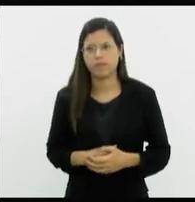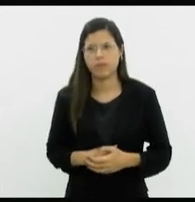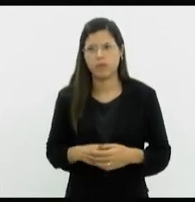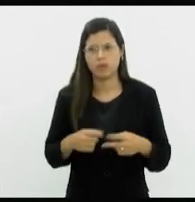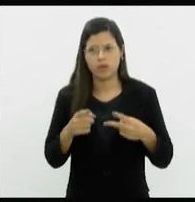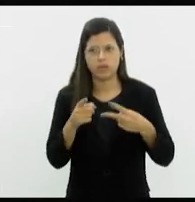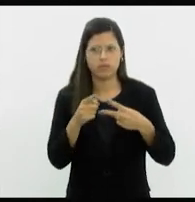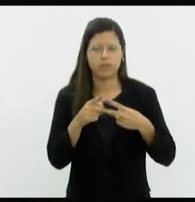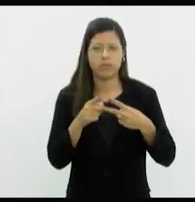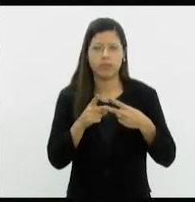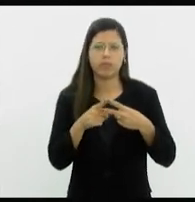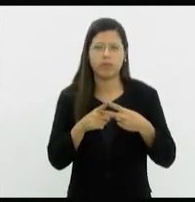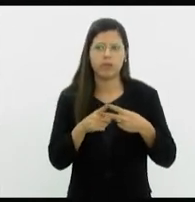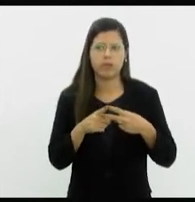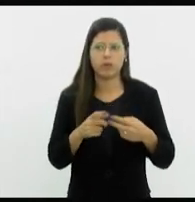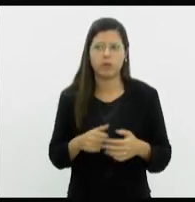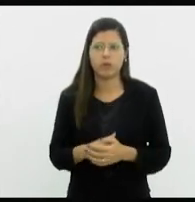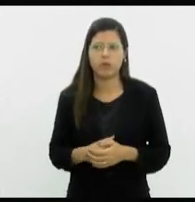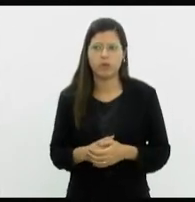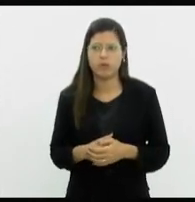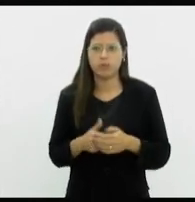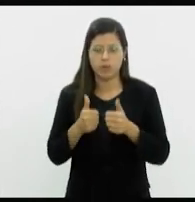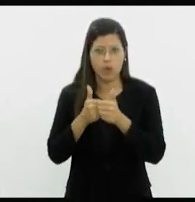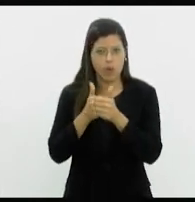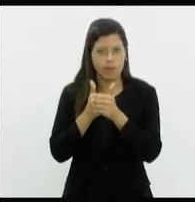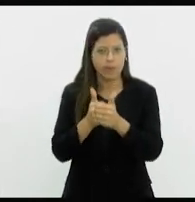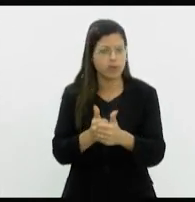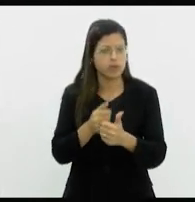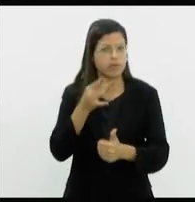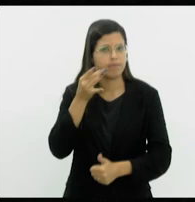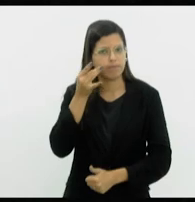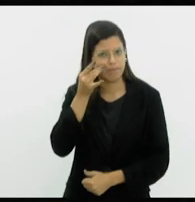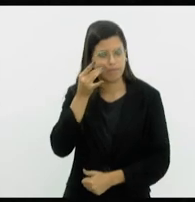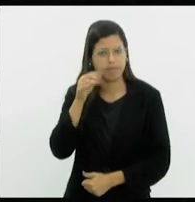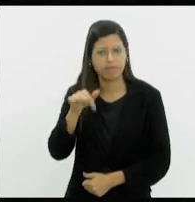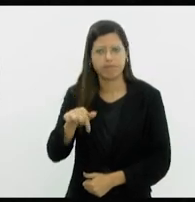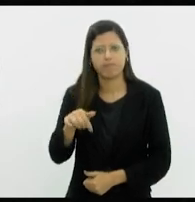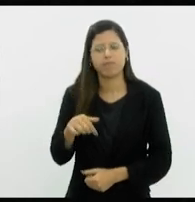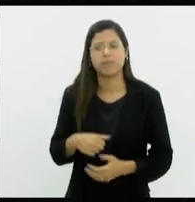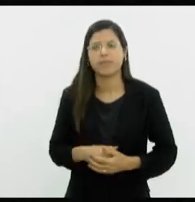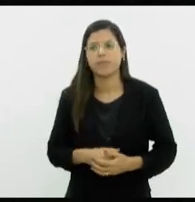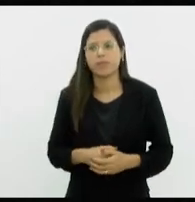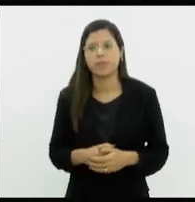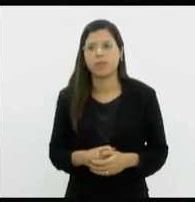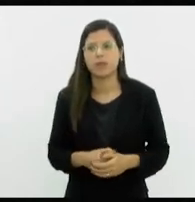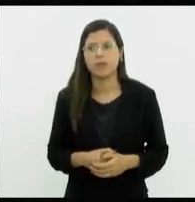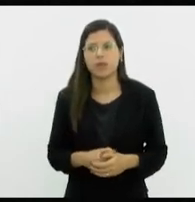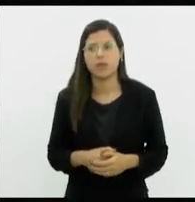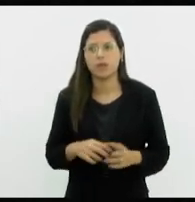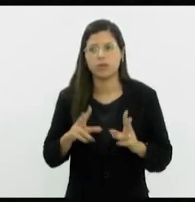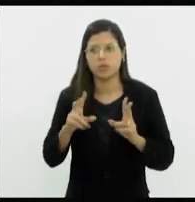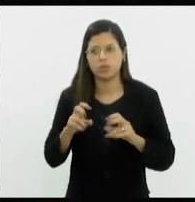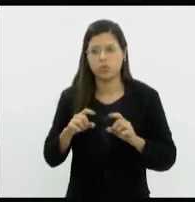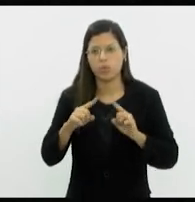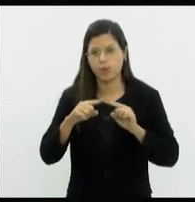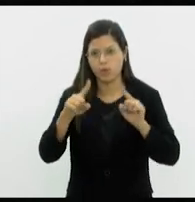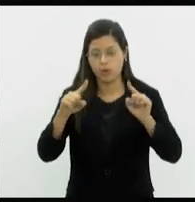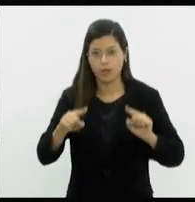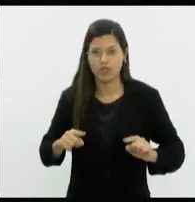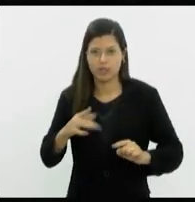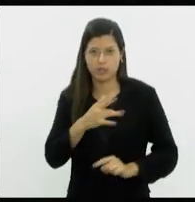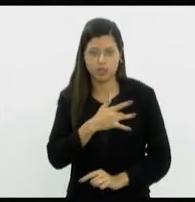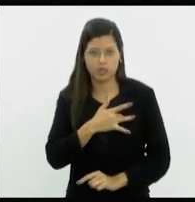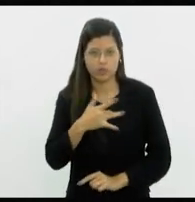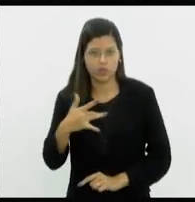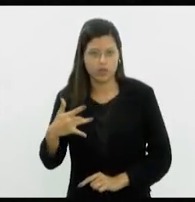primeiro é que estou acompanhando muito de perto a situação dos agentes comunitários de saúde e